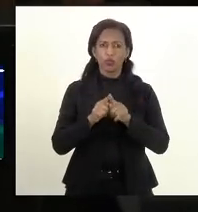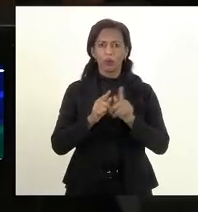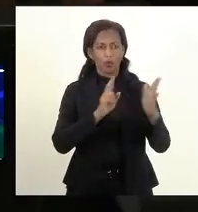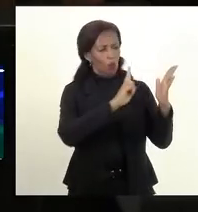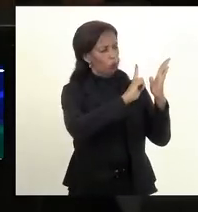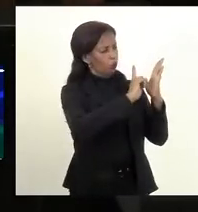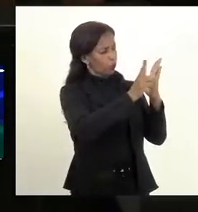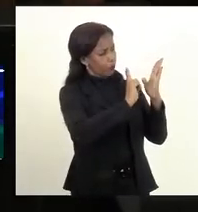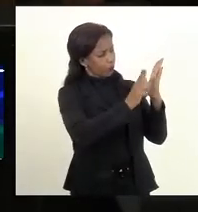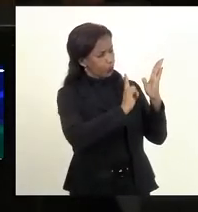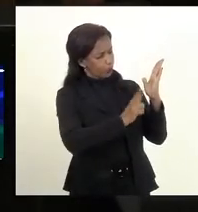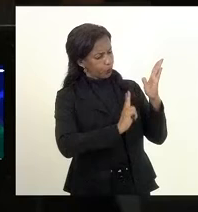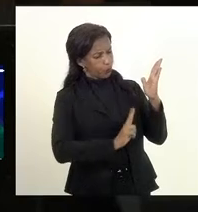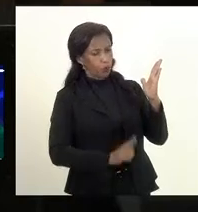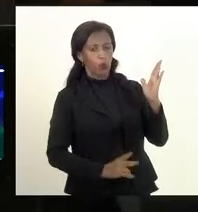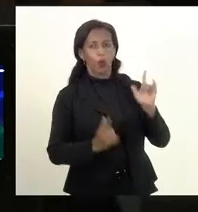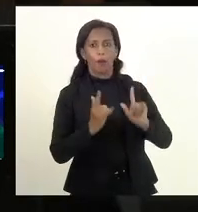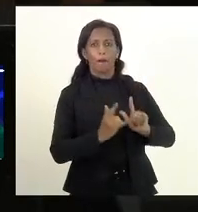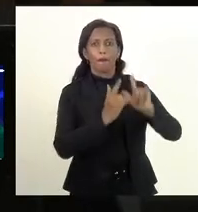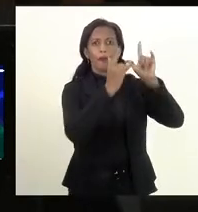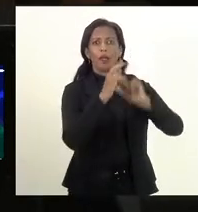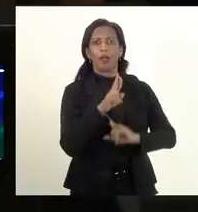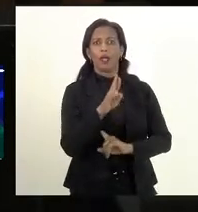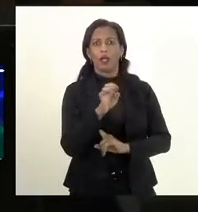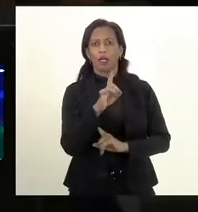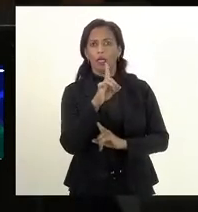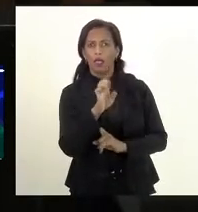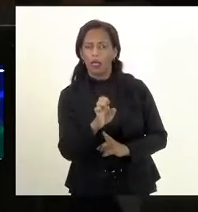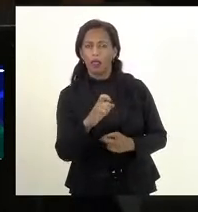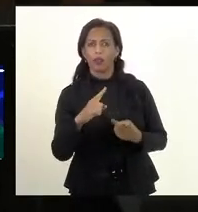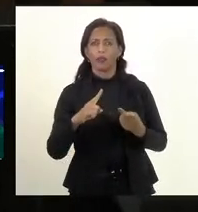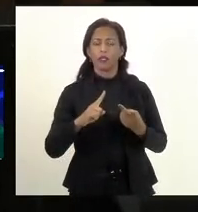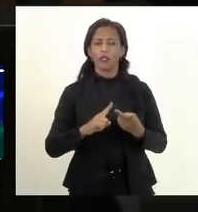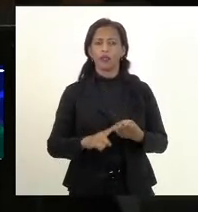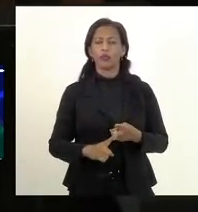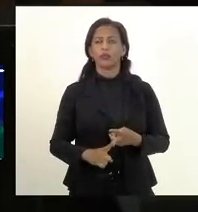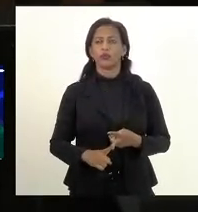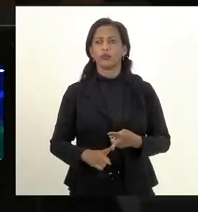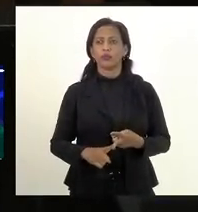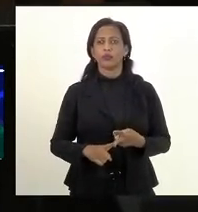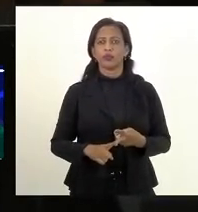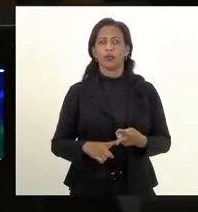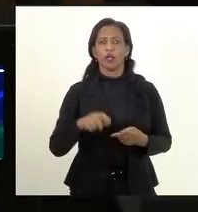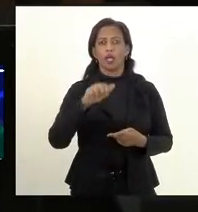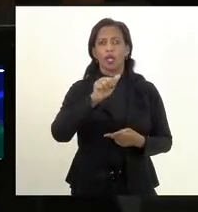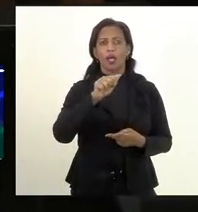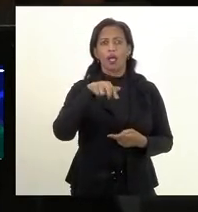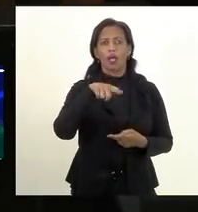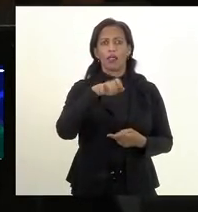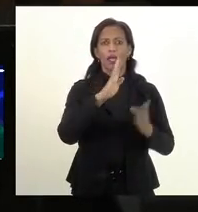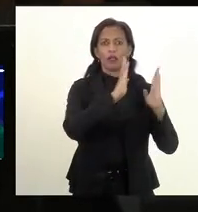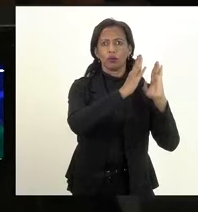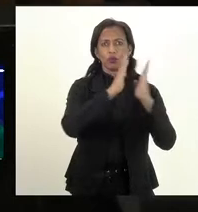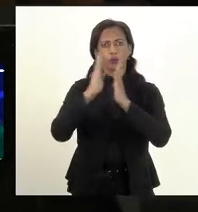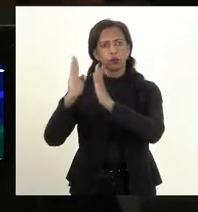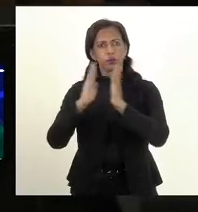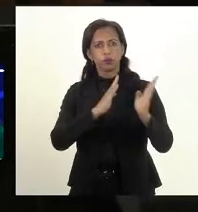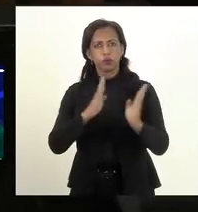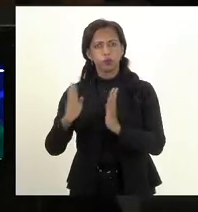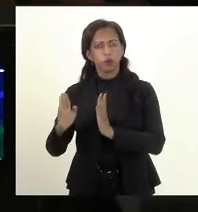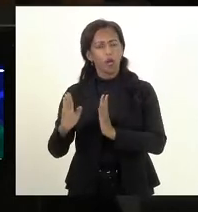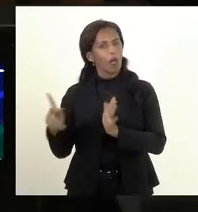relação como prédio da rede o anexo à biblioteca enfim